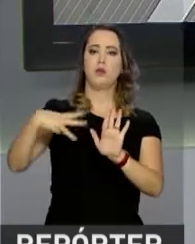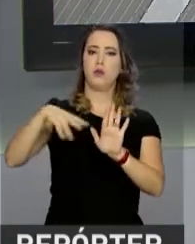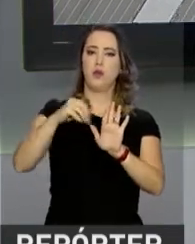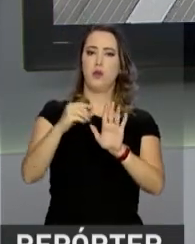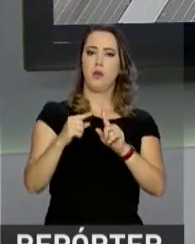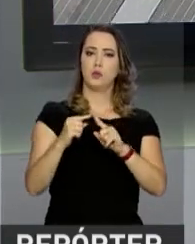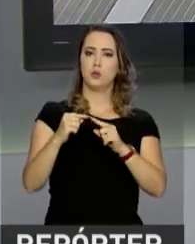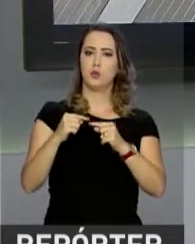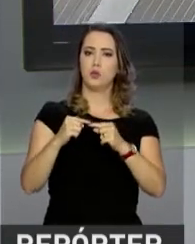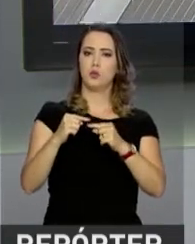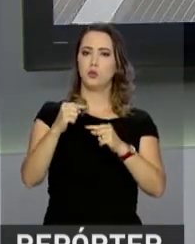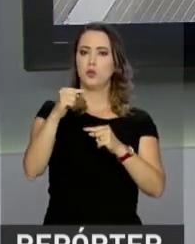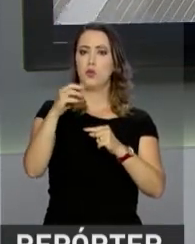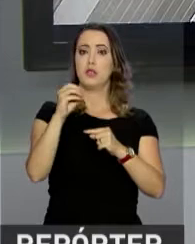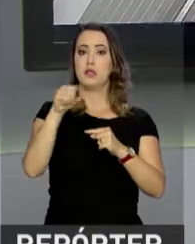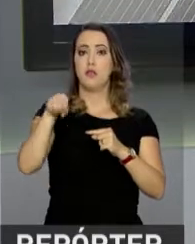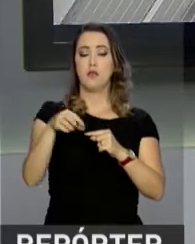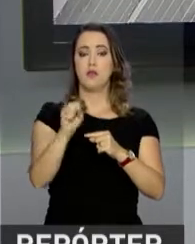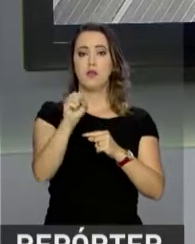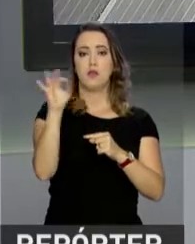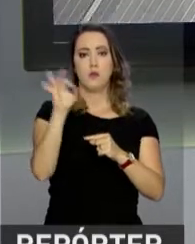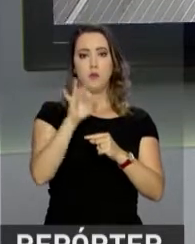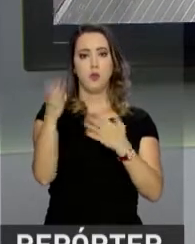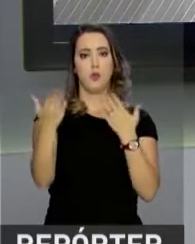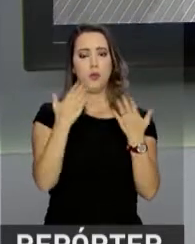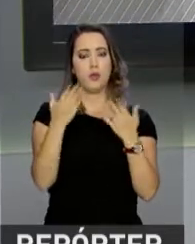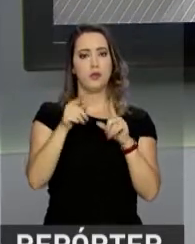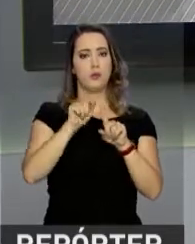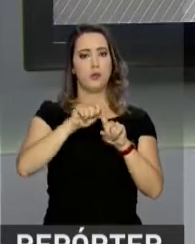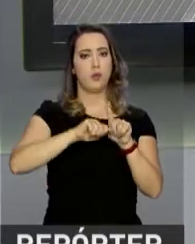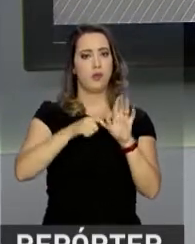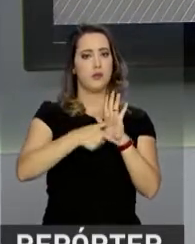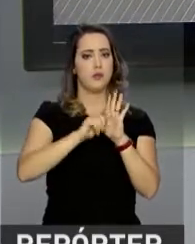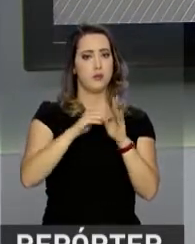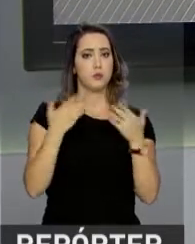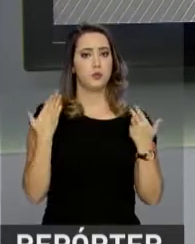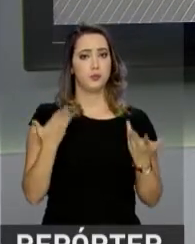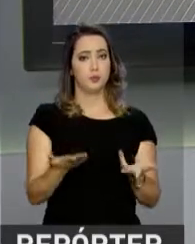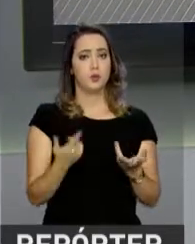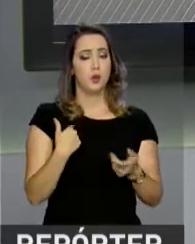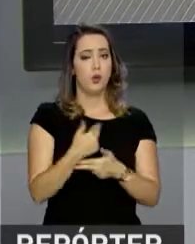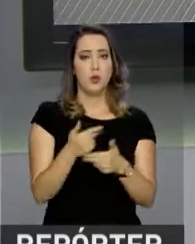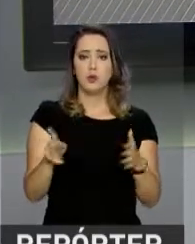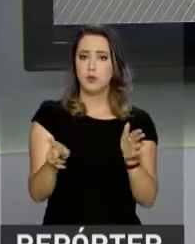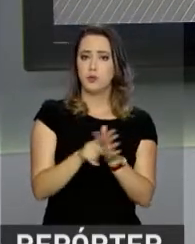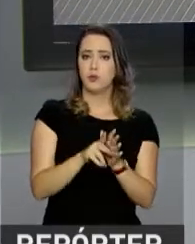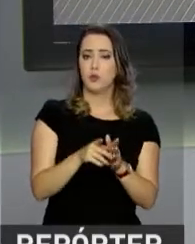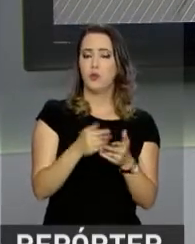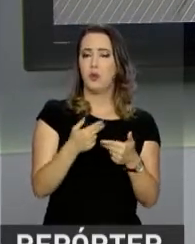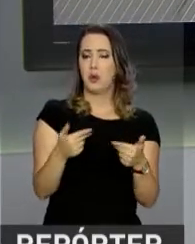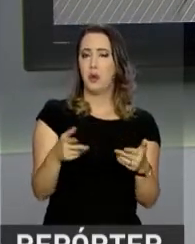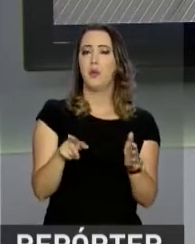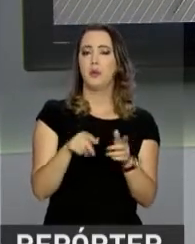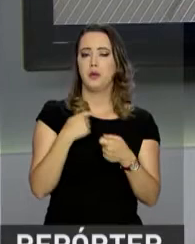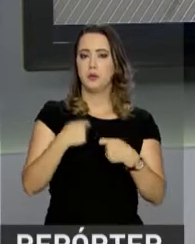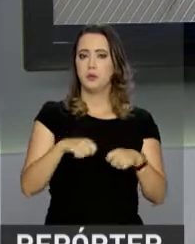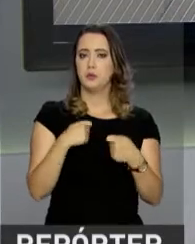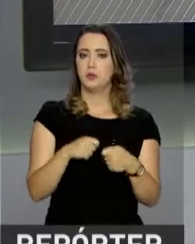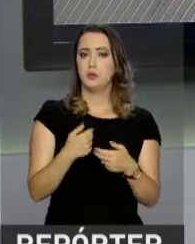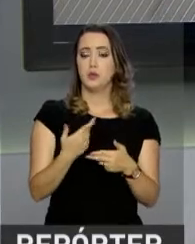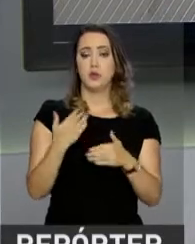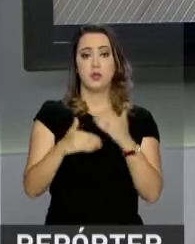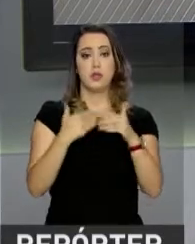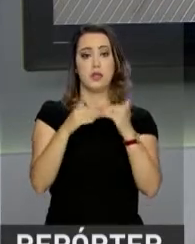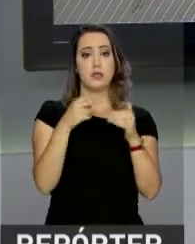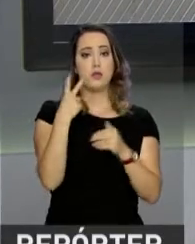0,8 por cento em relação a fevereiro o destaque foi para o consumo de máquinas e equipamentos que encerrou o primeiro trimestre com